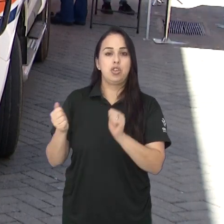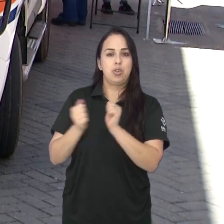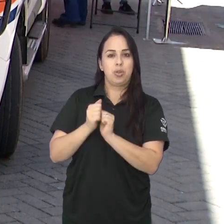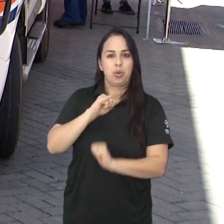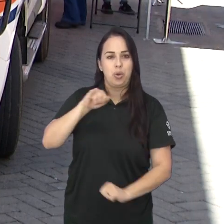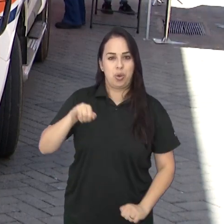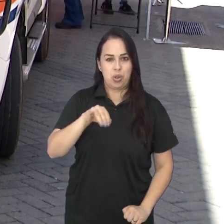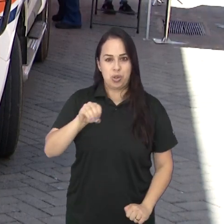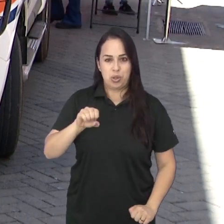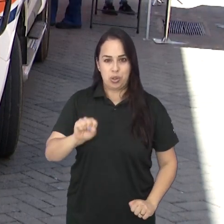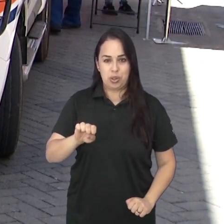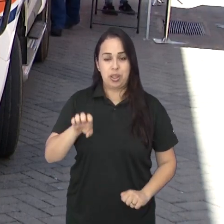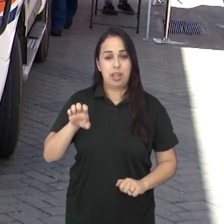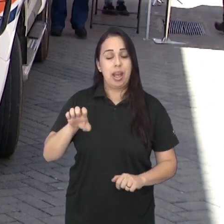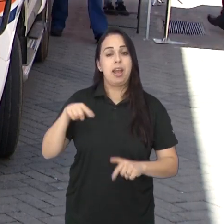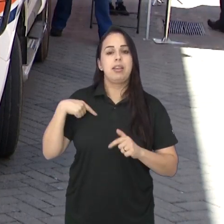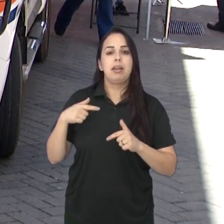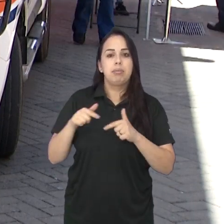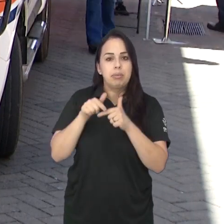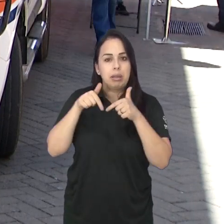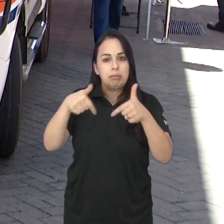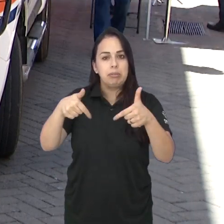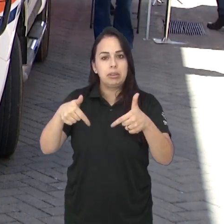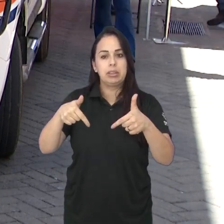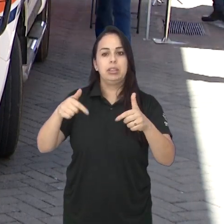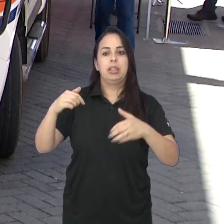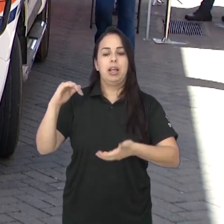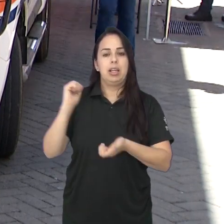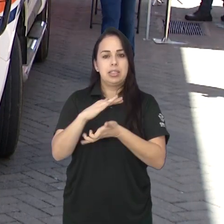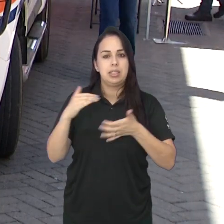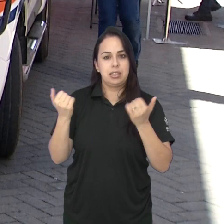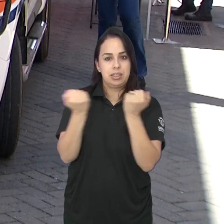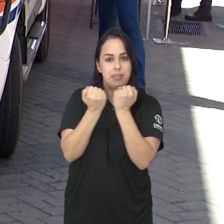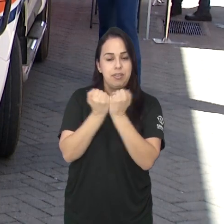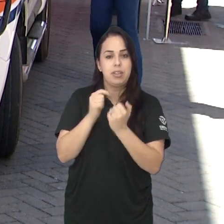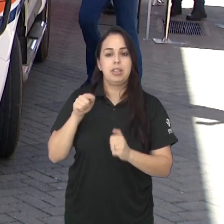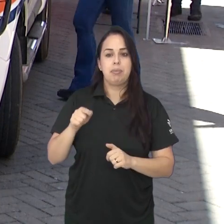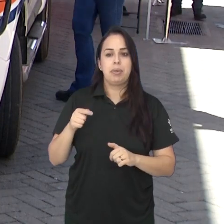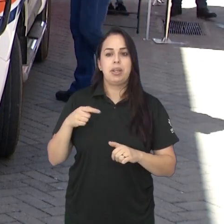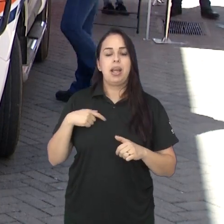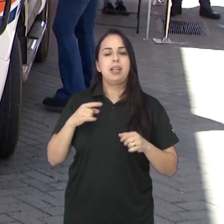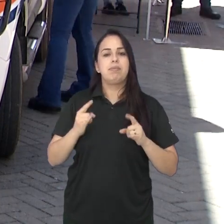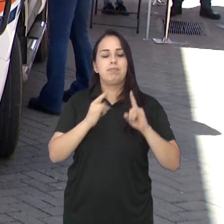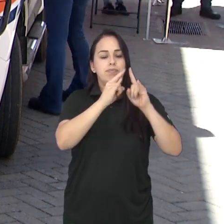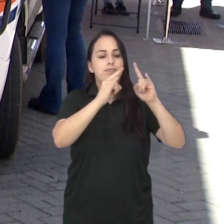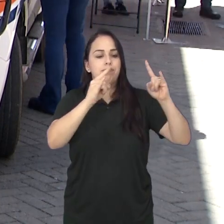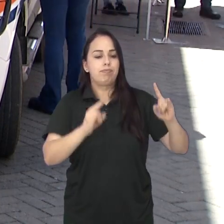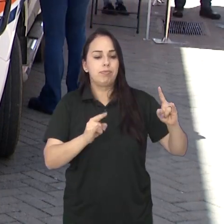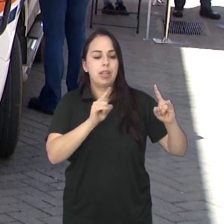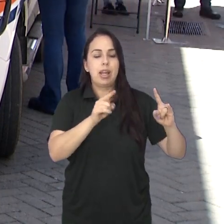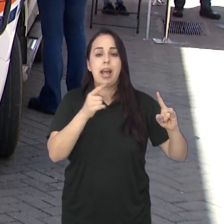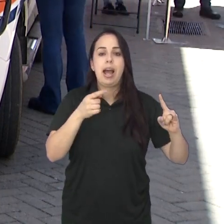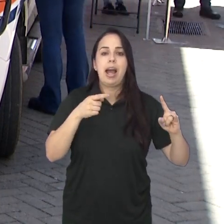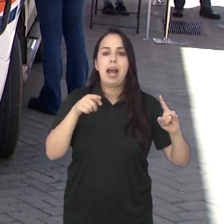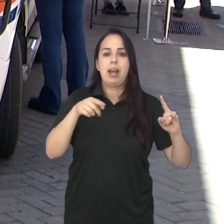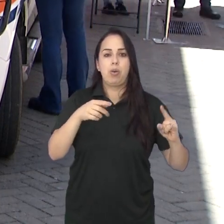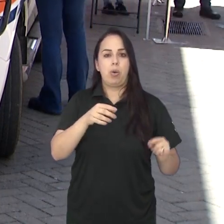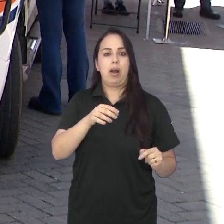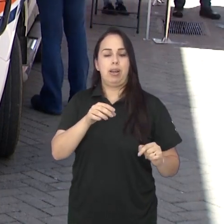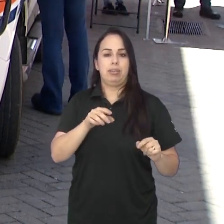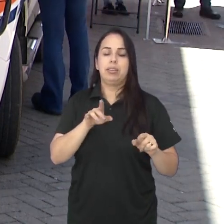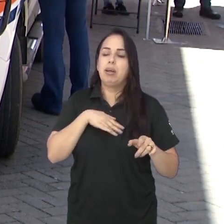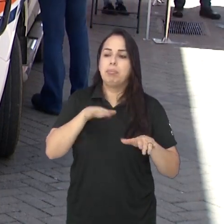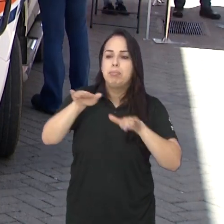vim acompanhar, gente, uma ação da Defesa Civil que montou uma tenda ali atrás e os agentes, eles estão abordando